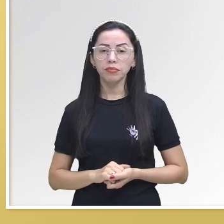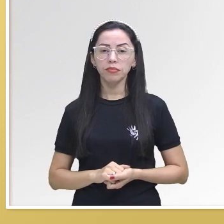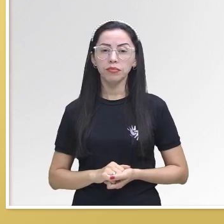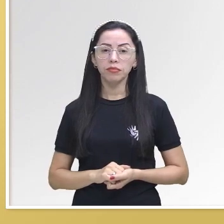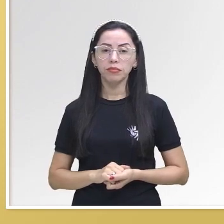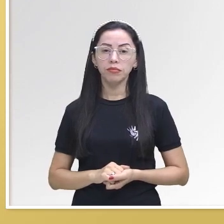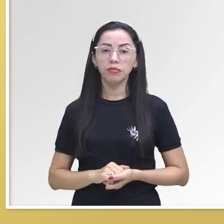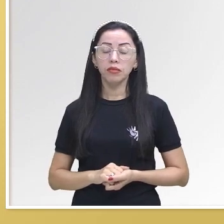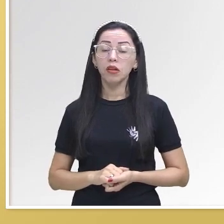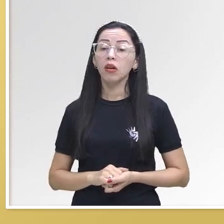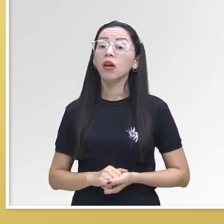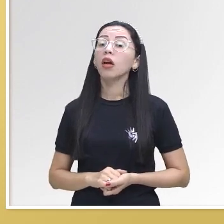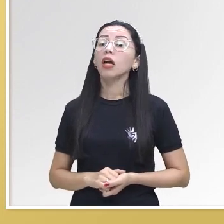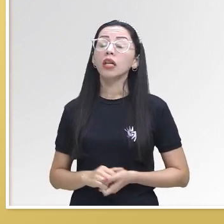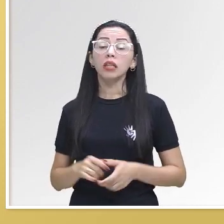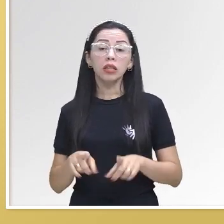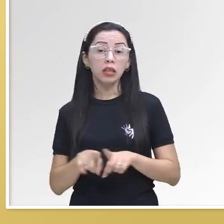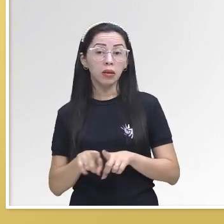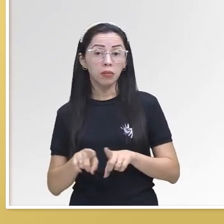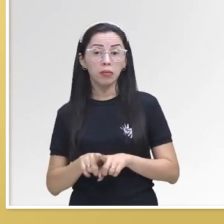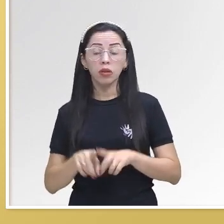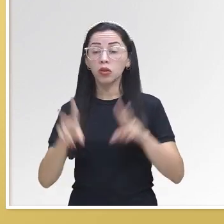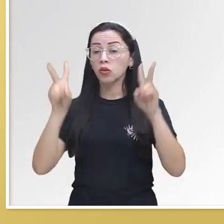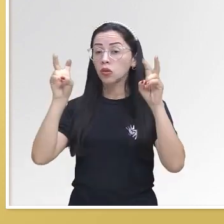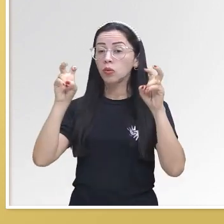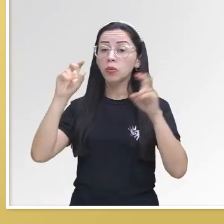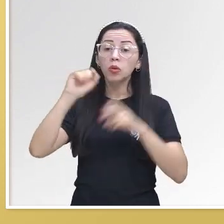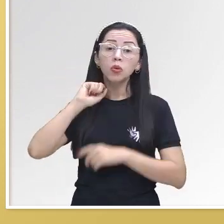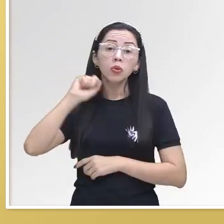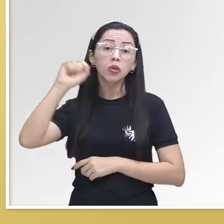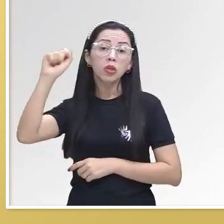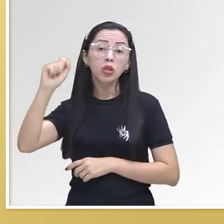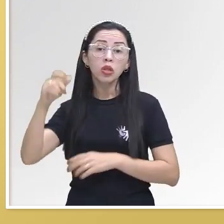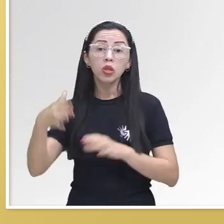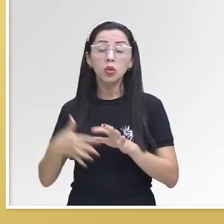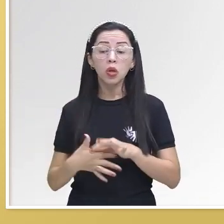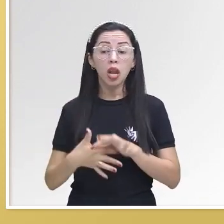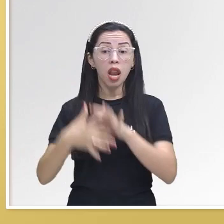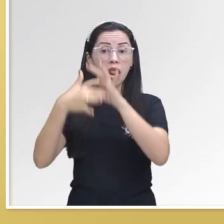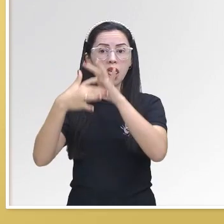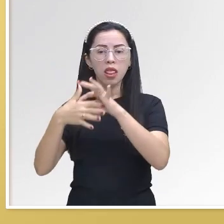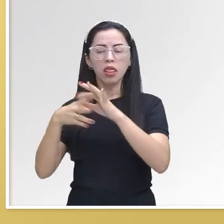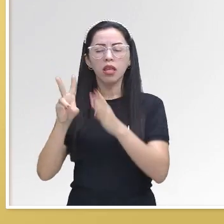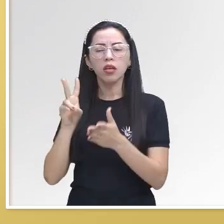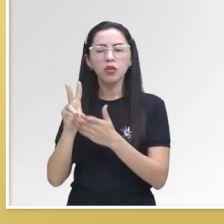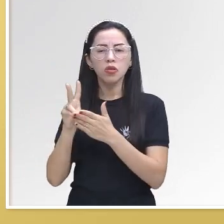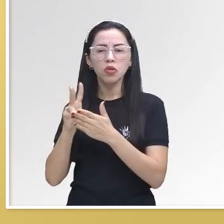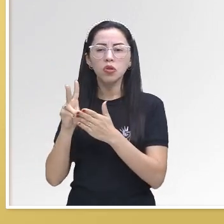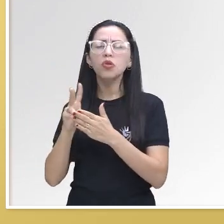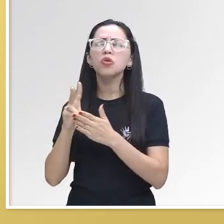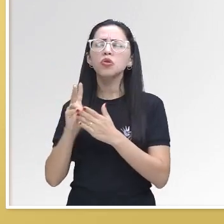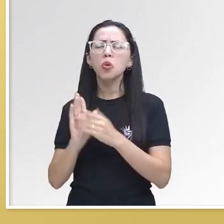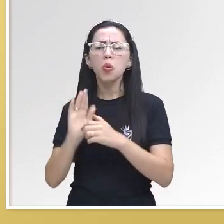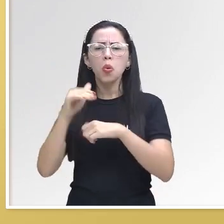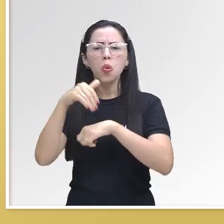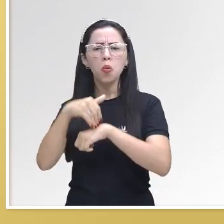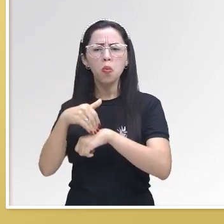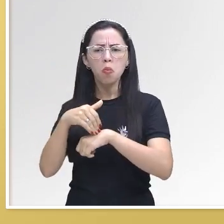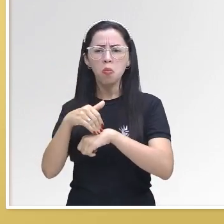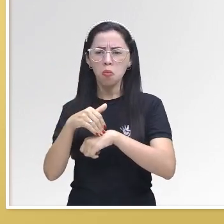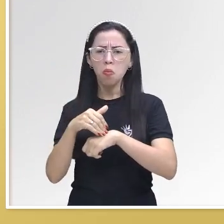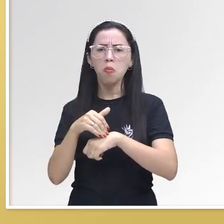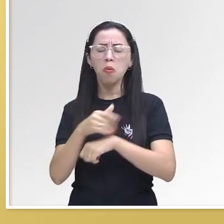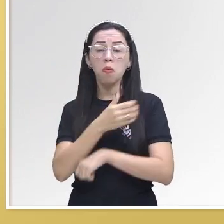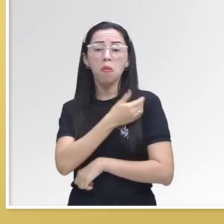O caso dos suicídios. Líderes indígenas culpam preconceito por aumento do número de suicídios. Números